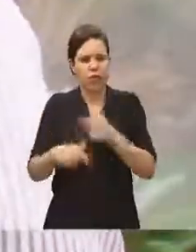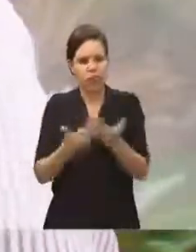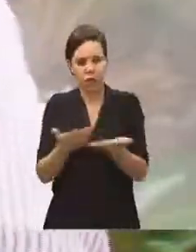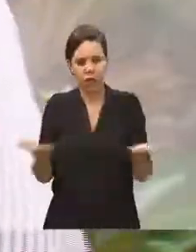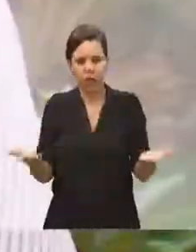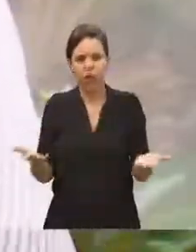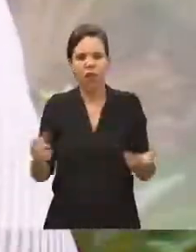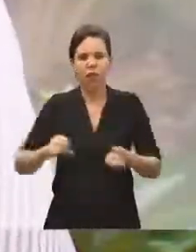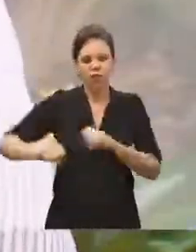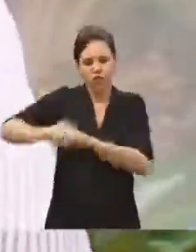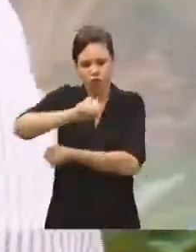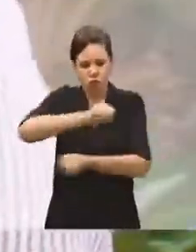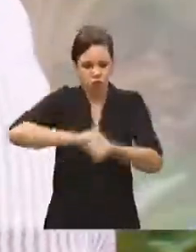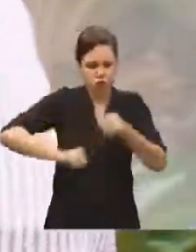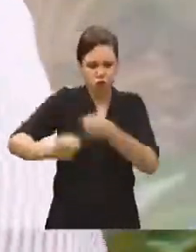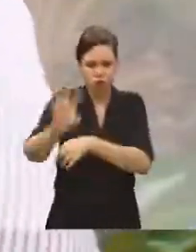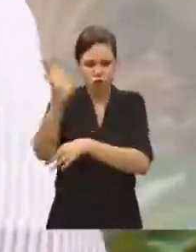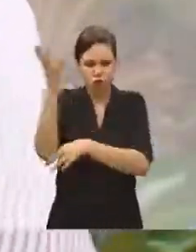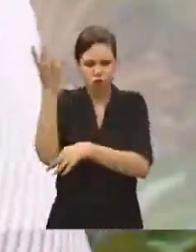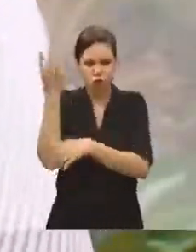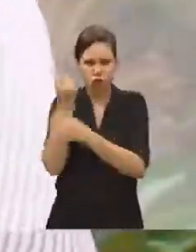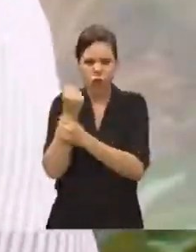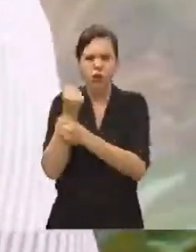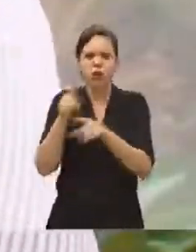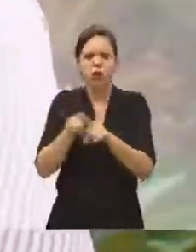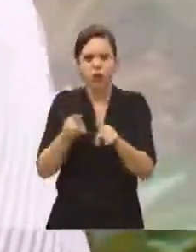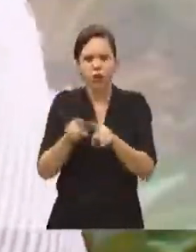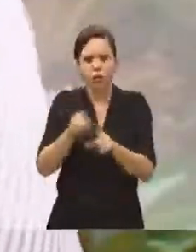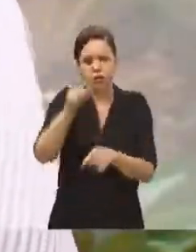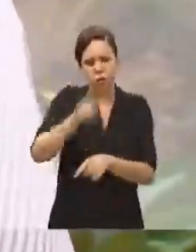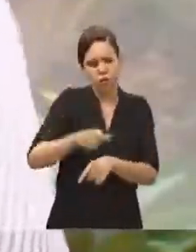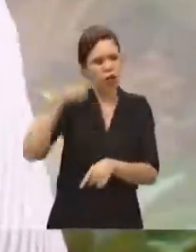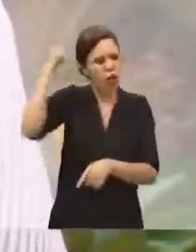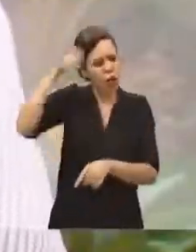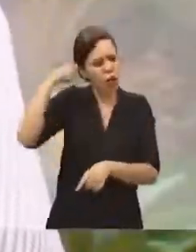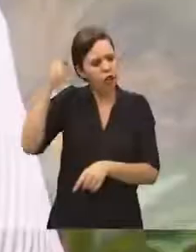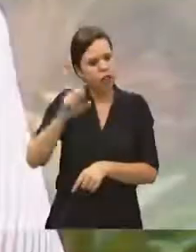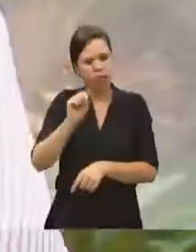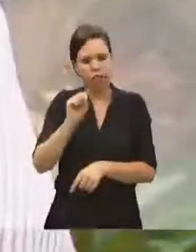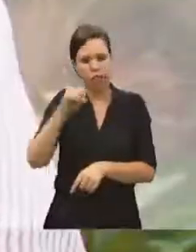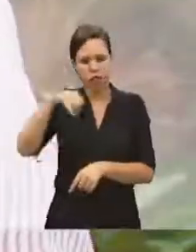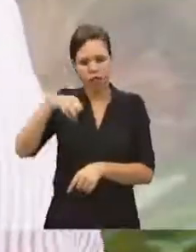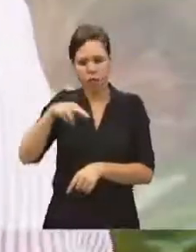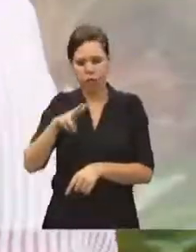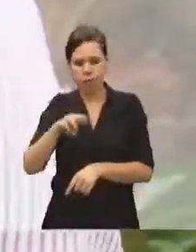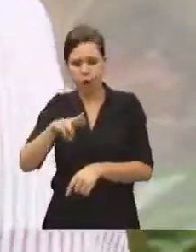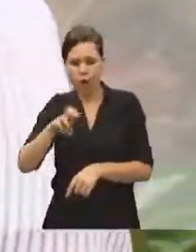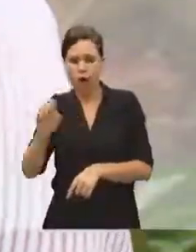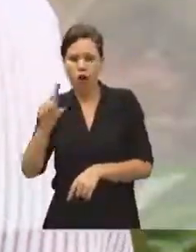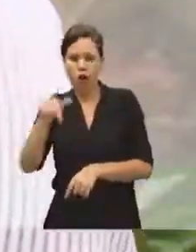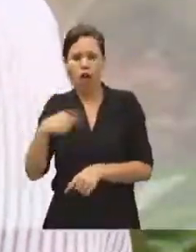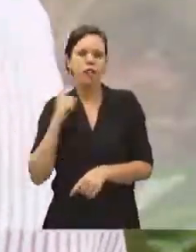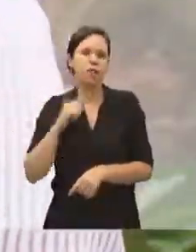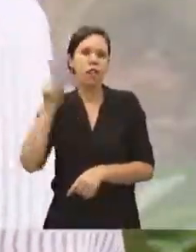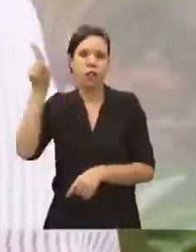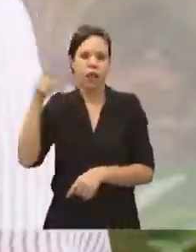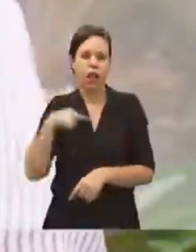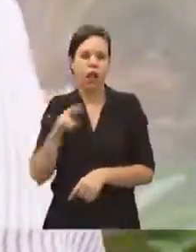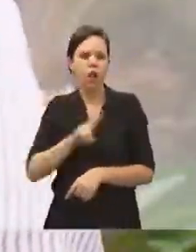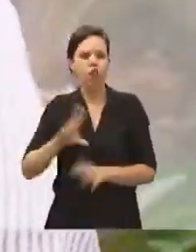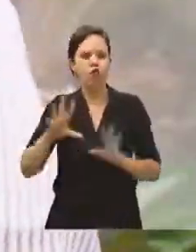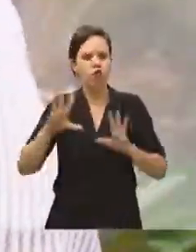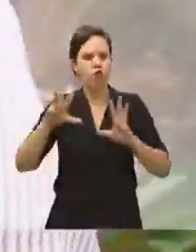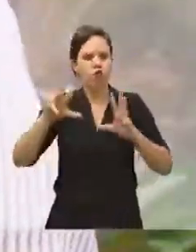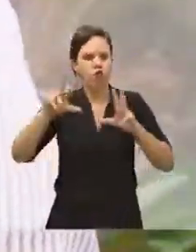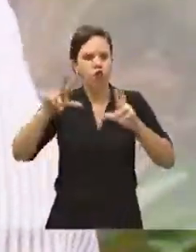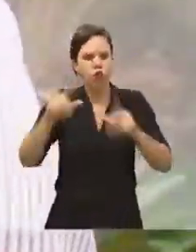parte de sustentabilidade e eu encontrei uma artista que é de Minas Gerais, chama Simone Oliveira, e ela utiliza toda a sucata